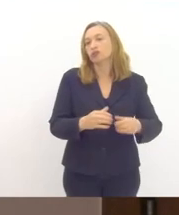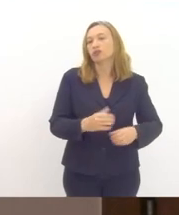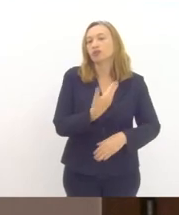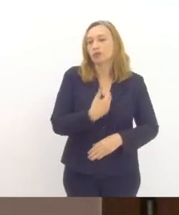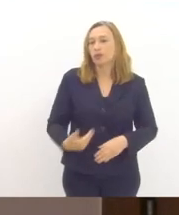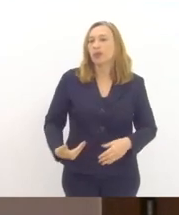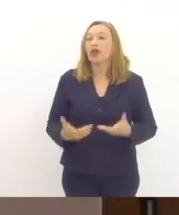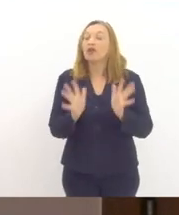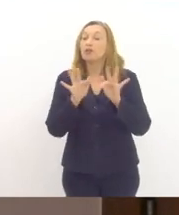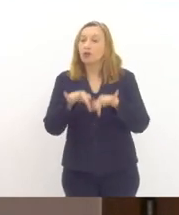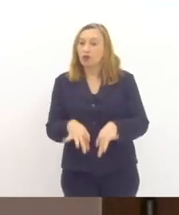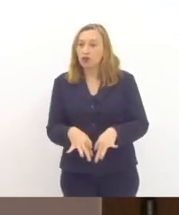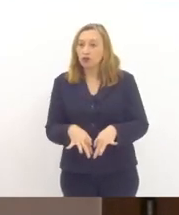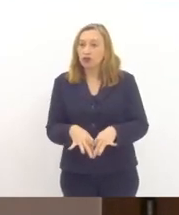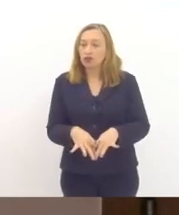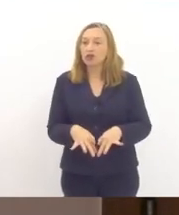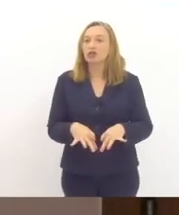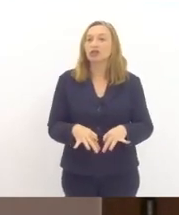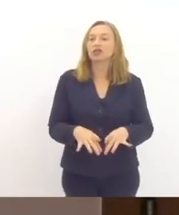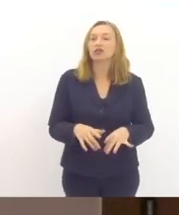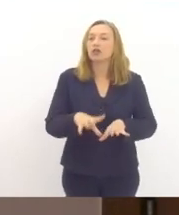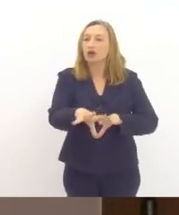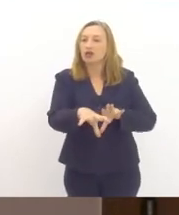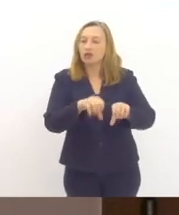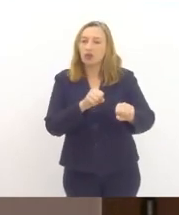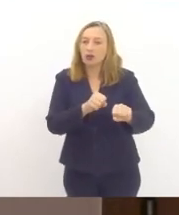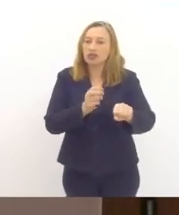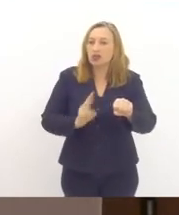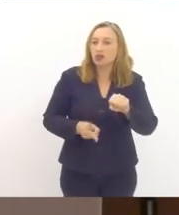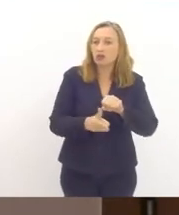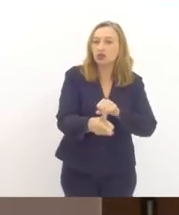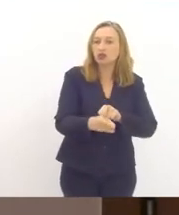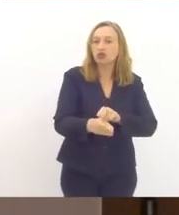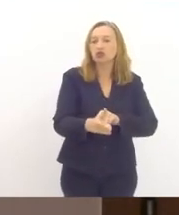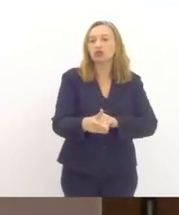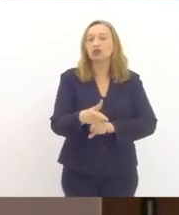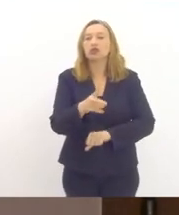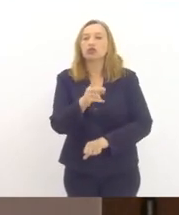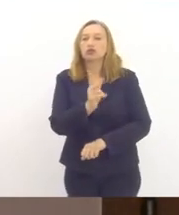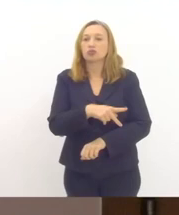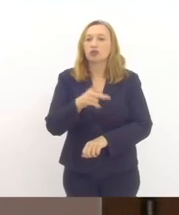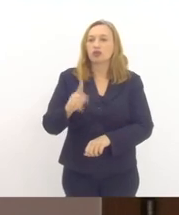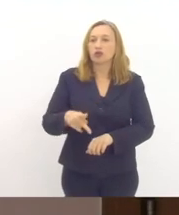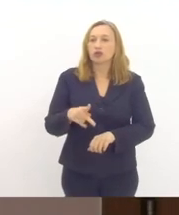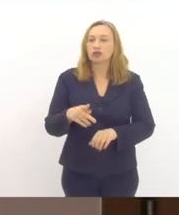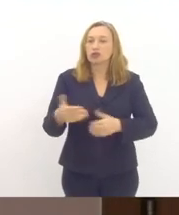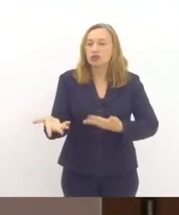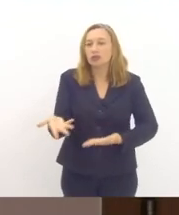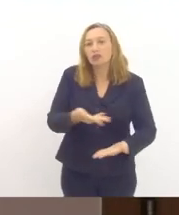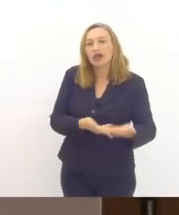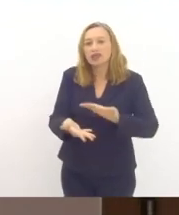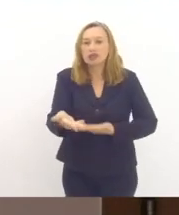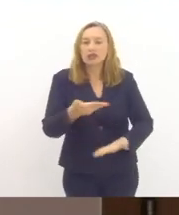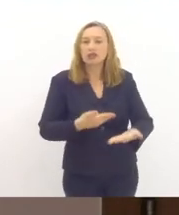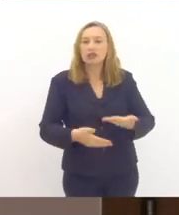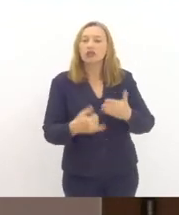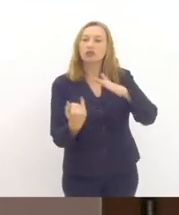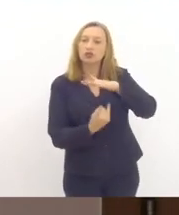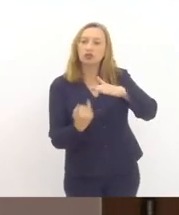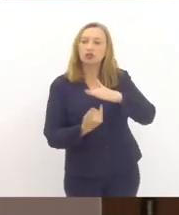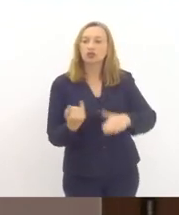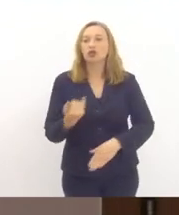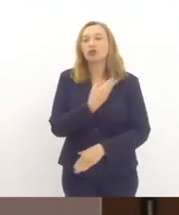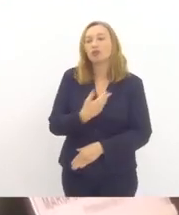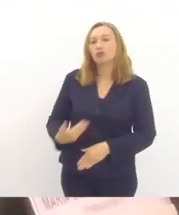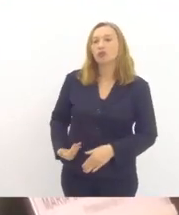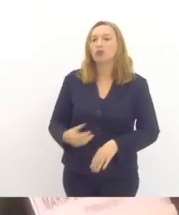E, por fim, que se promova uma formação contínua dos docentes de língua por meio de parcerias com instituições públicas